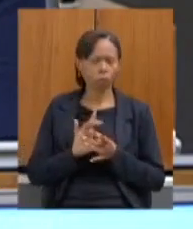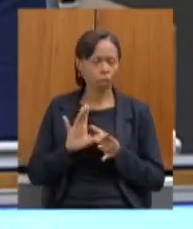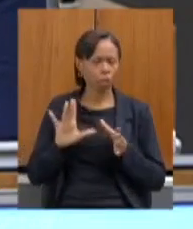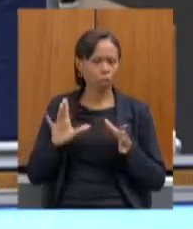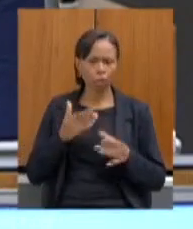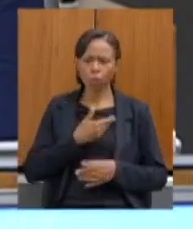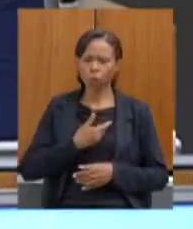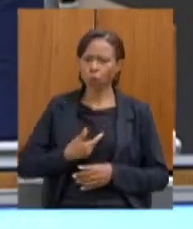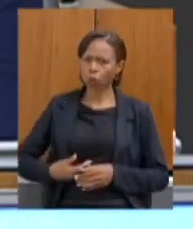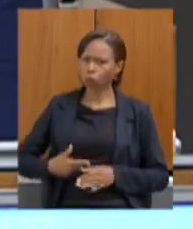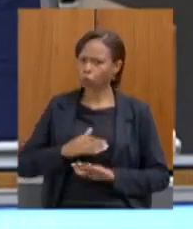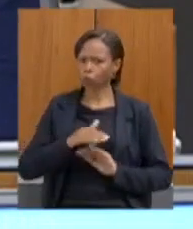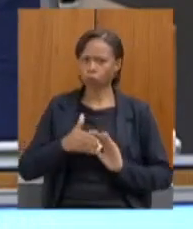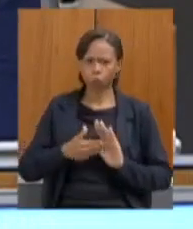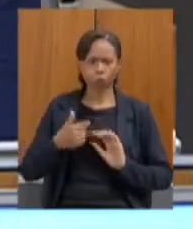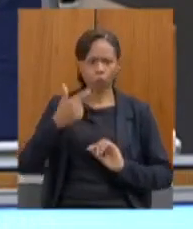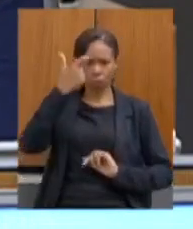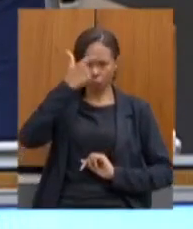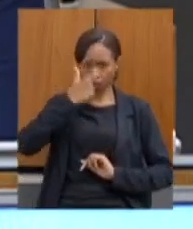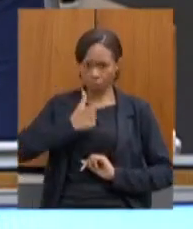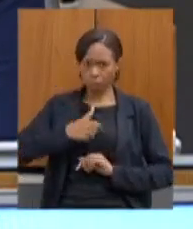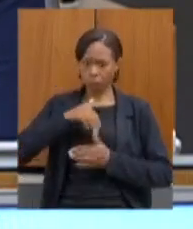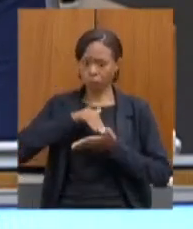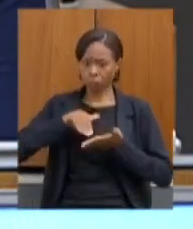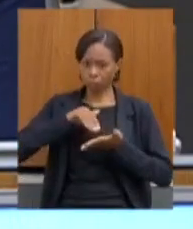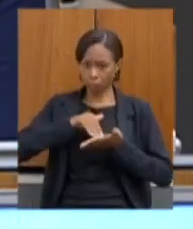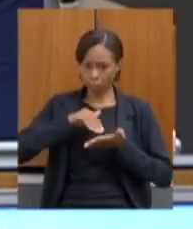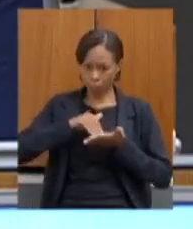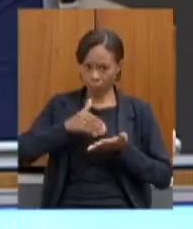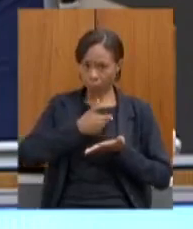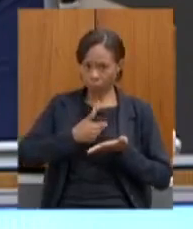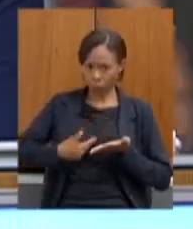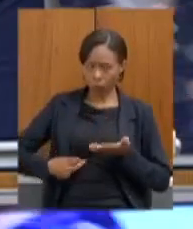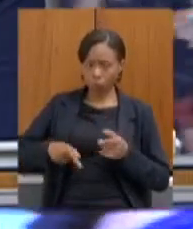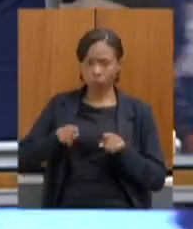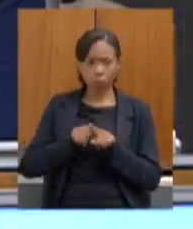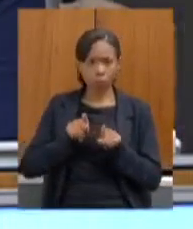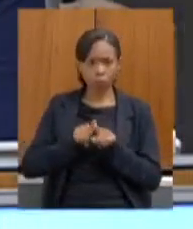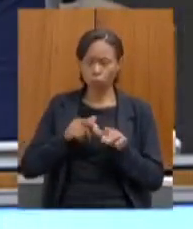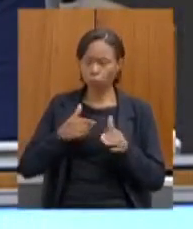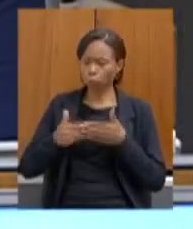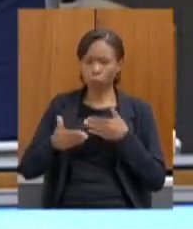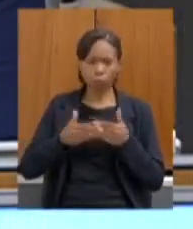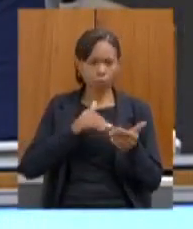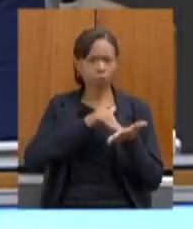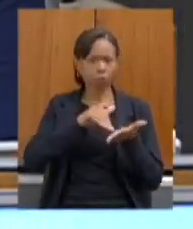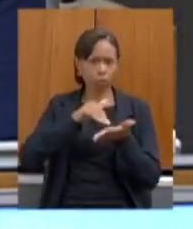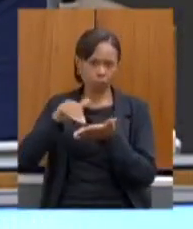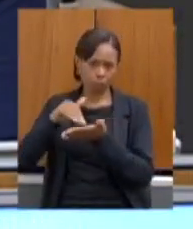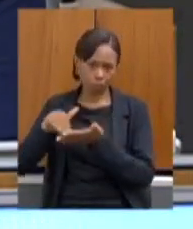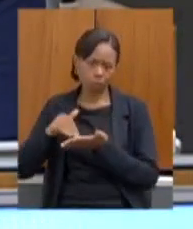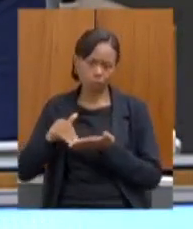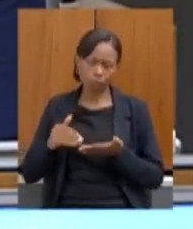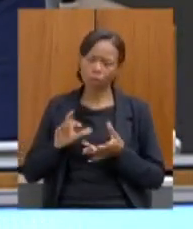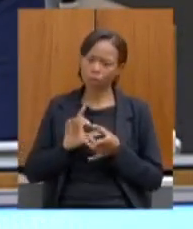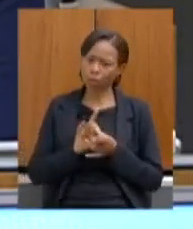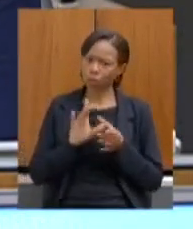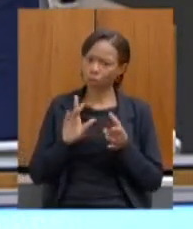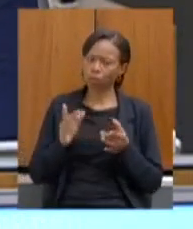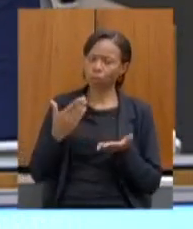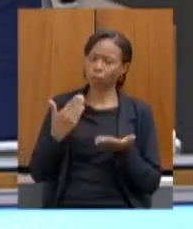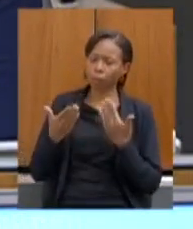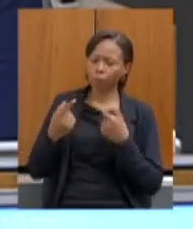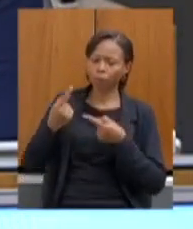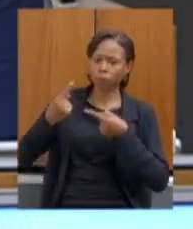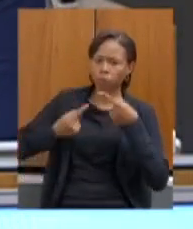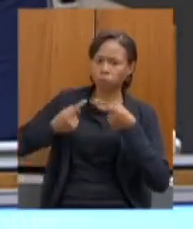só eu como secretário de governo, mas todos os secretários deste governo para tratarmos dos assuntos pertinentes a todos